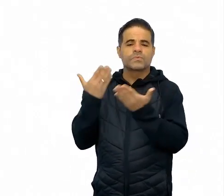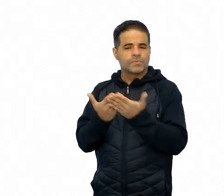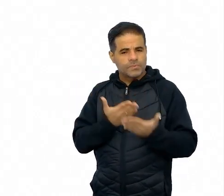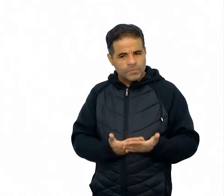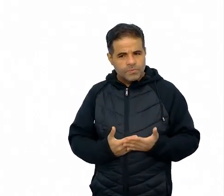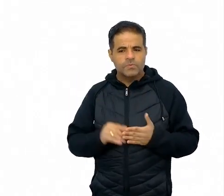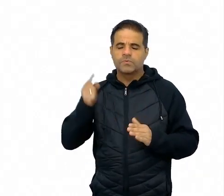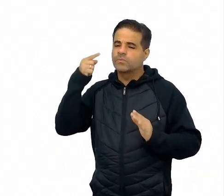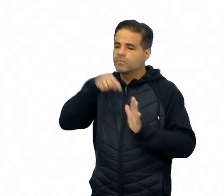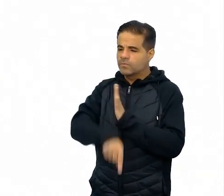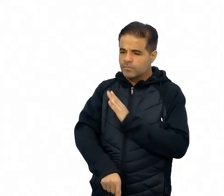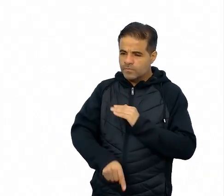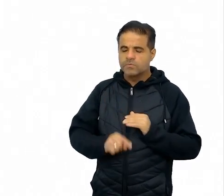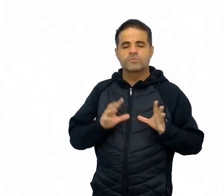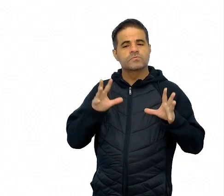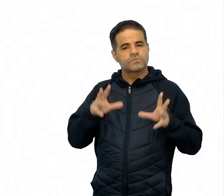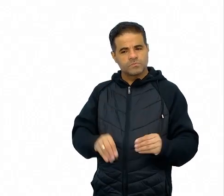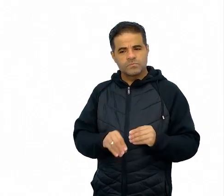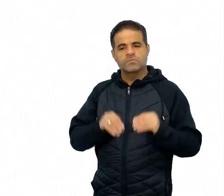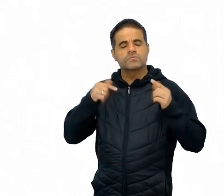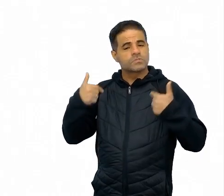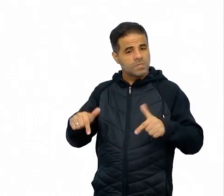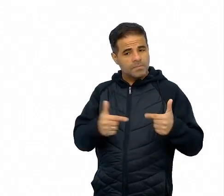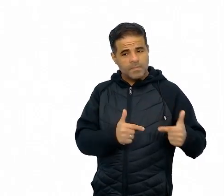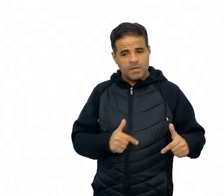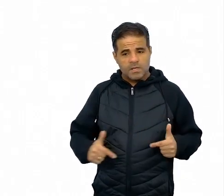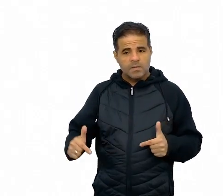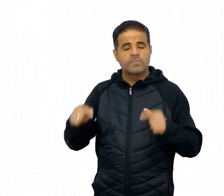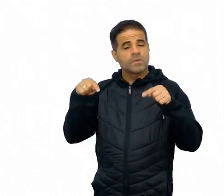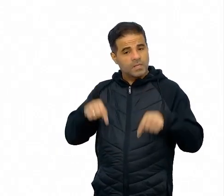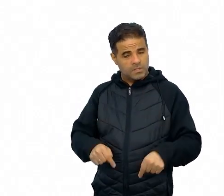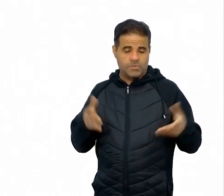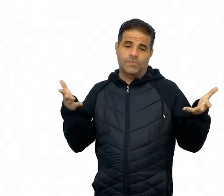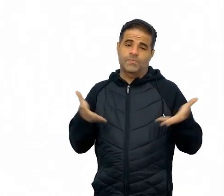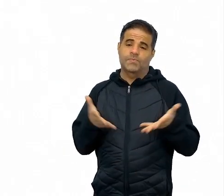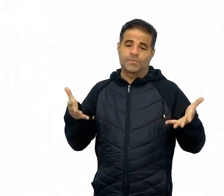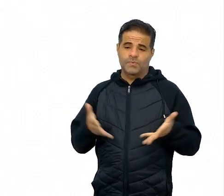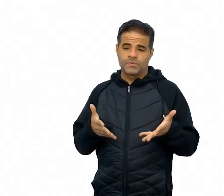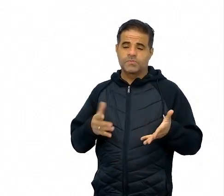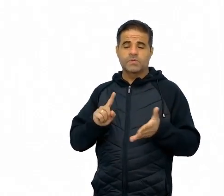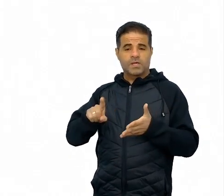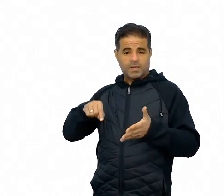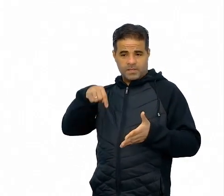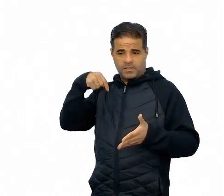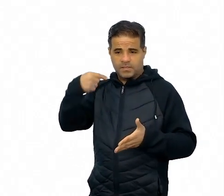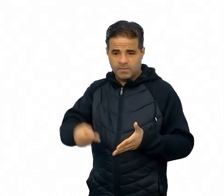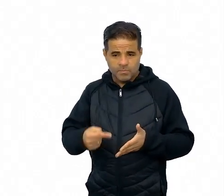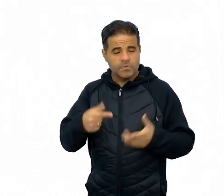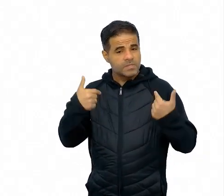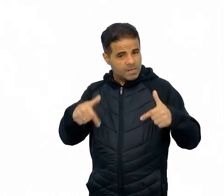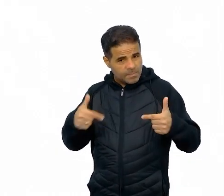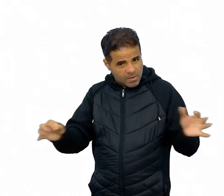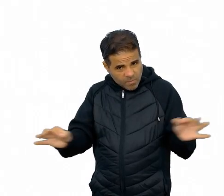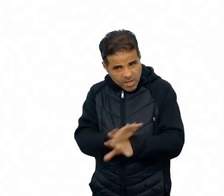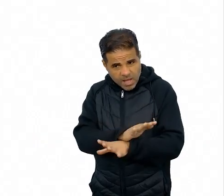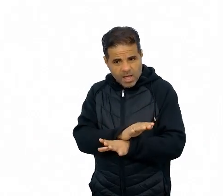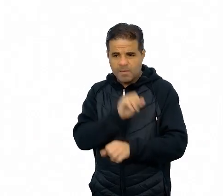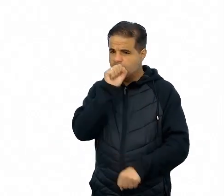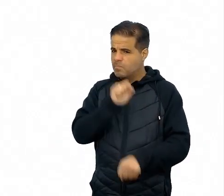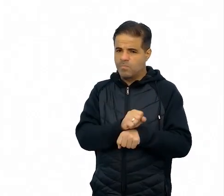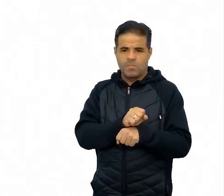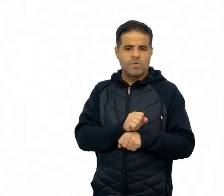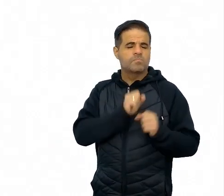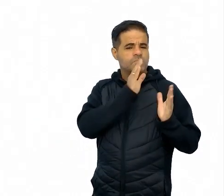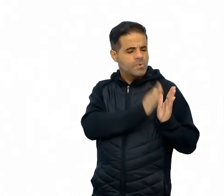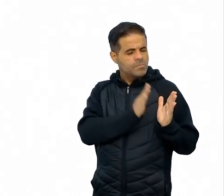estudo, o aprofundamento do que nós trabalhamos aqui hoje. E aí o nosso trabalho não termina aqui em relação à sequência